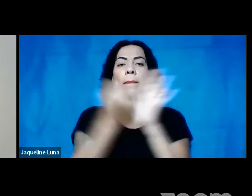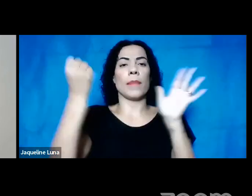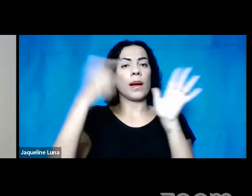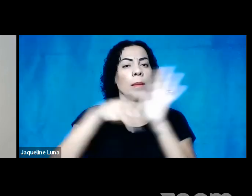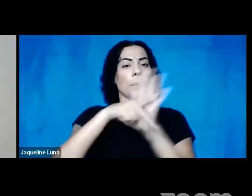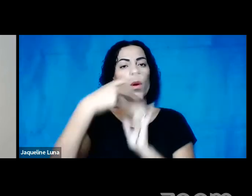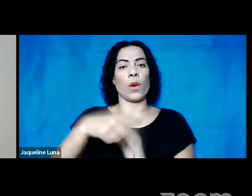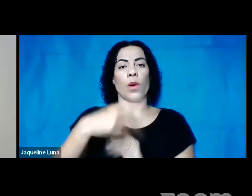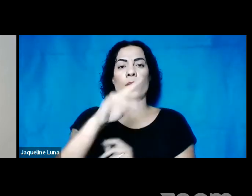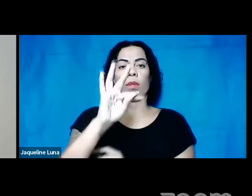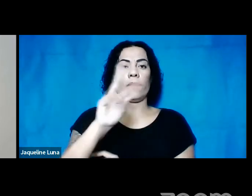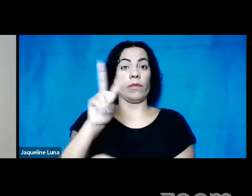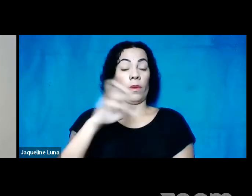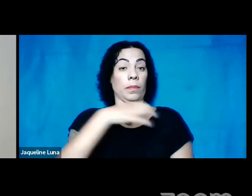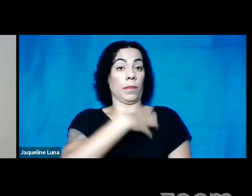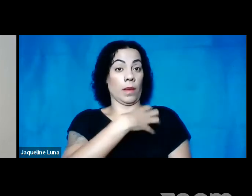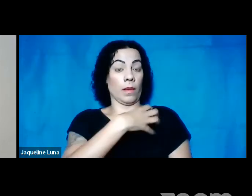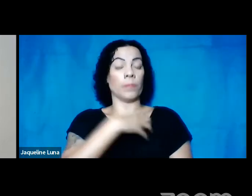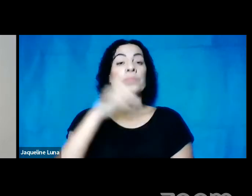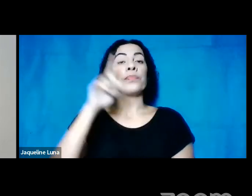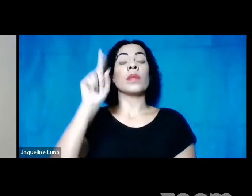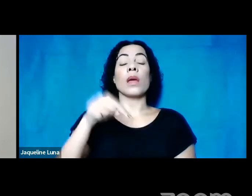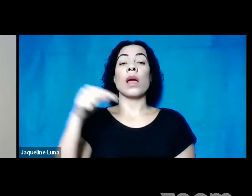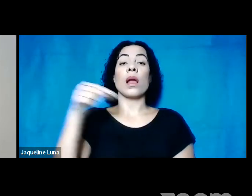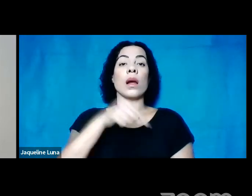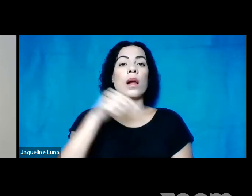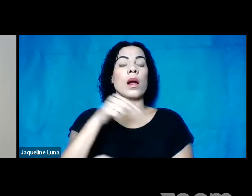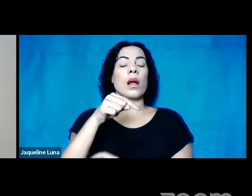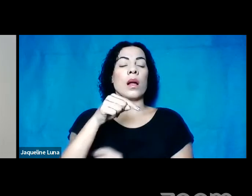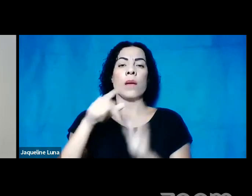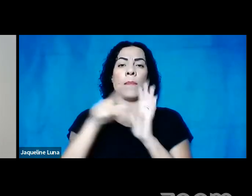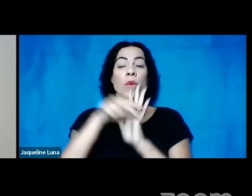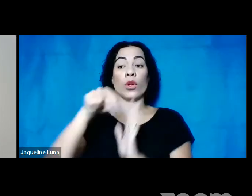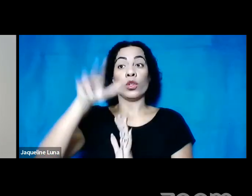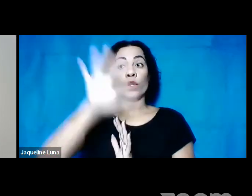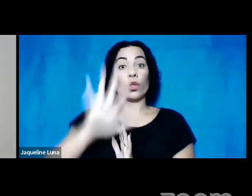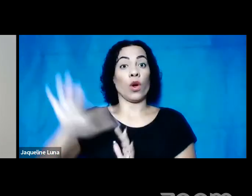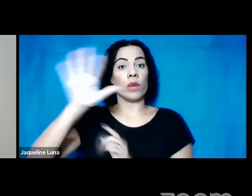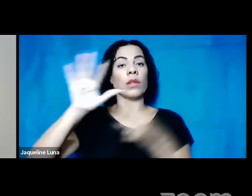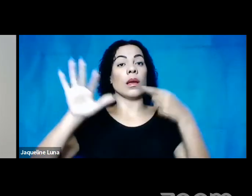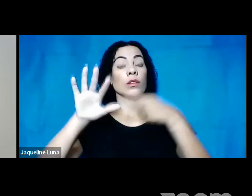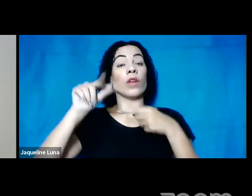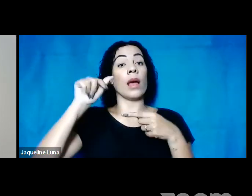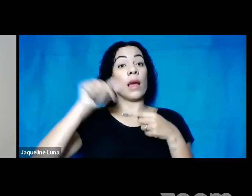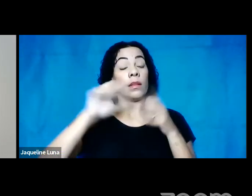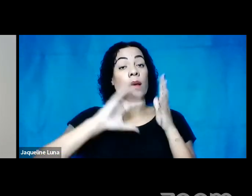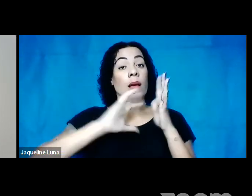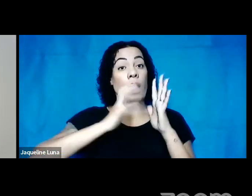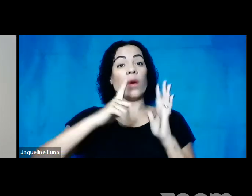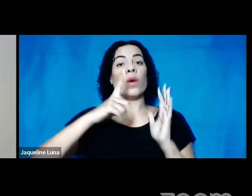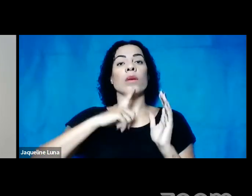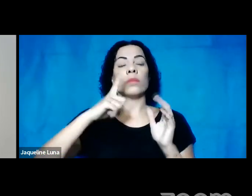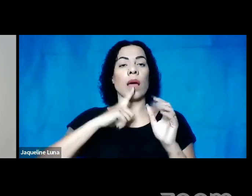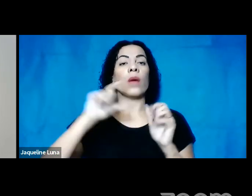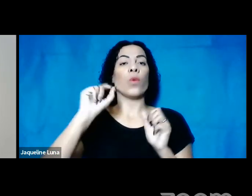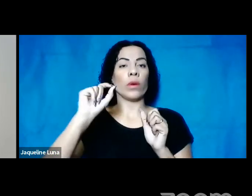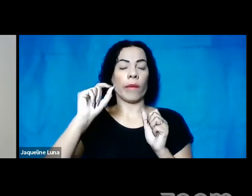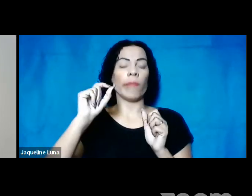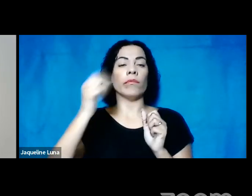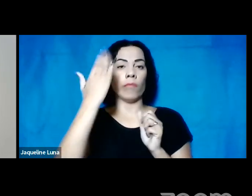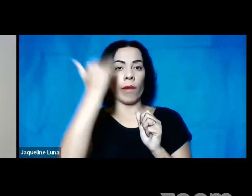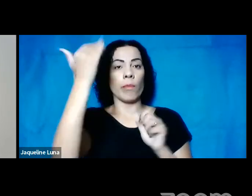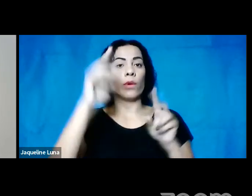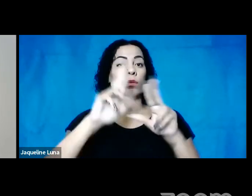Bahia. É uma emissora que, no Nordeste, ela figura numa posição, pela própria estrutura que possui,